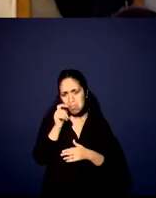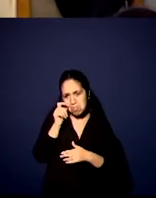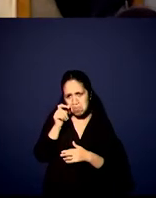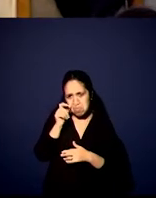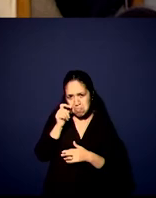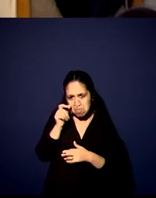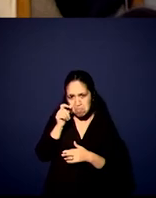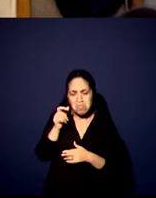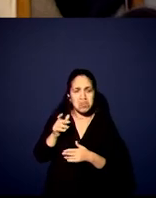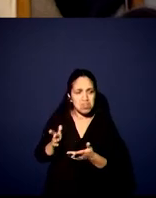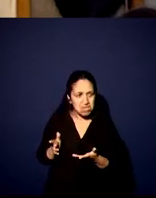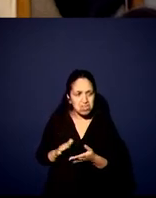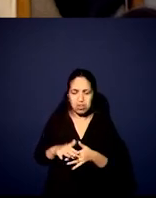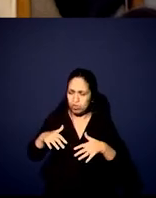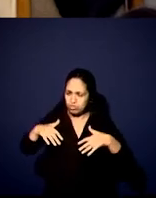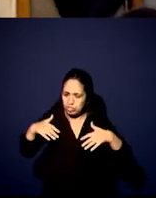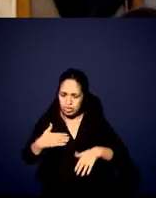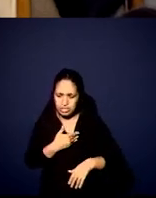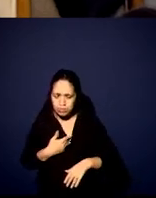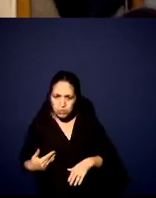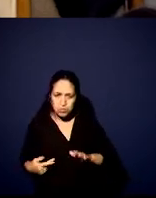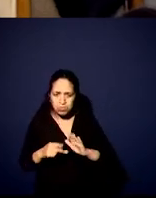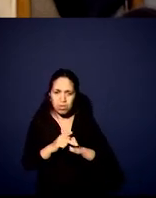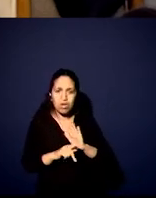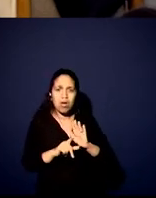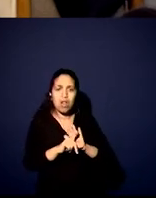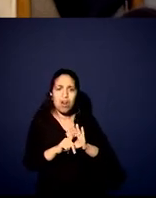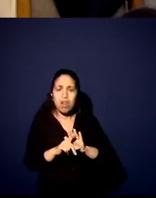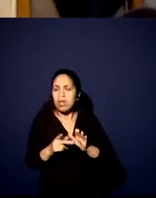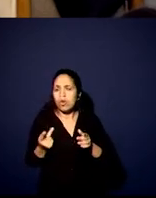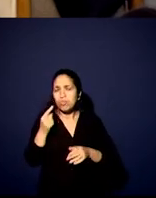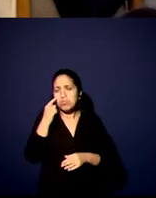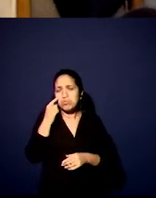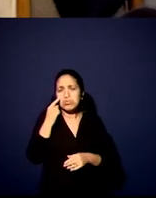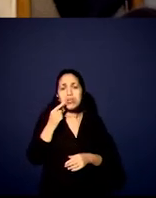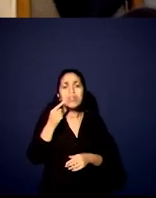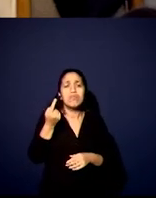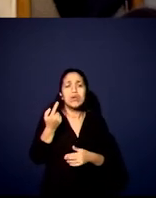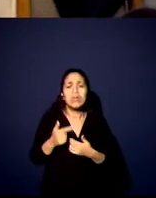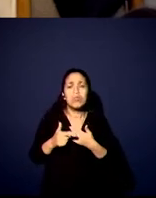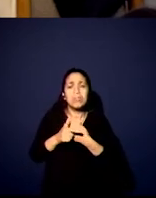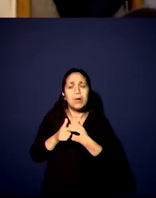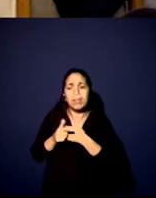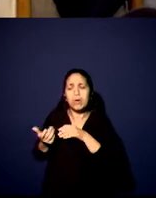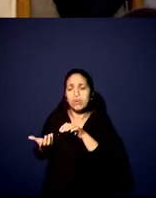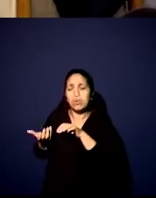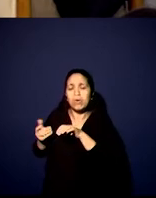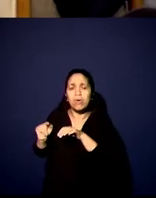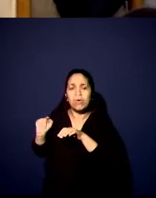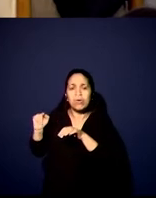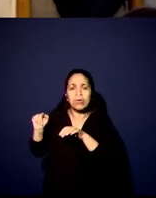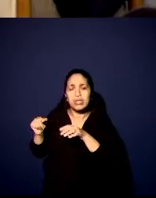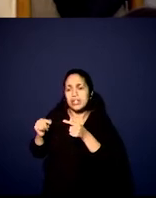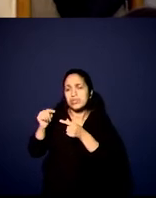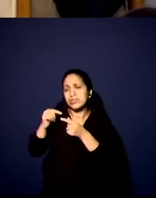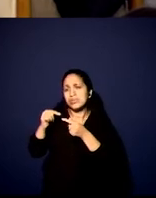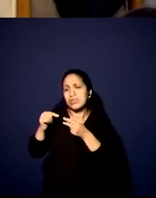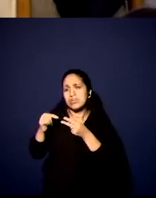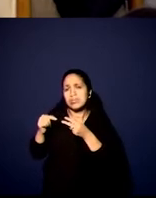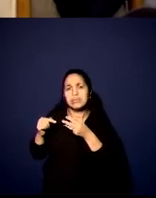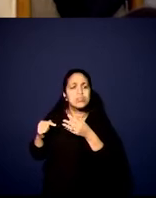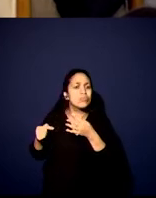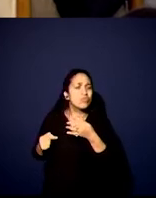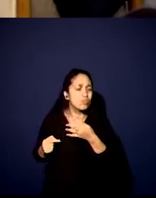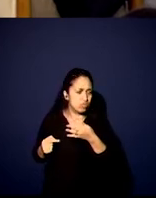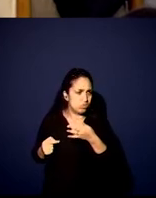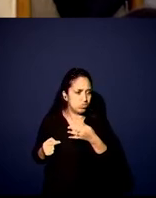audiências públicas projetos de lei como se houver o papel do congresso em relação a essas questões que se